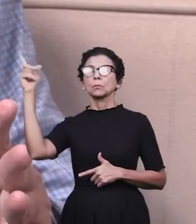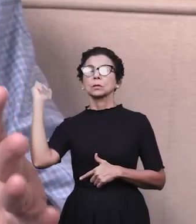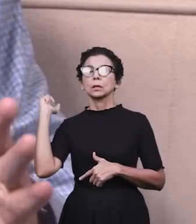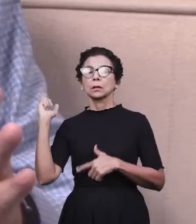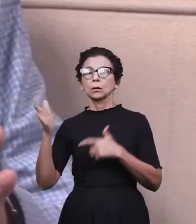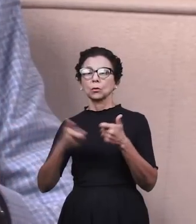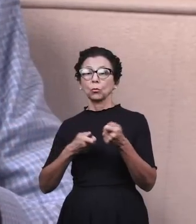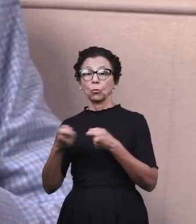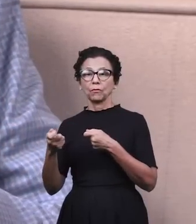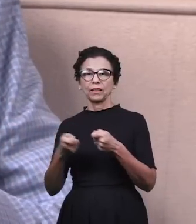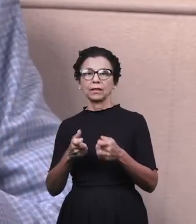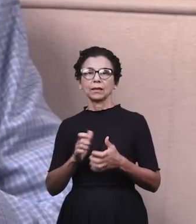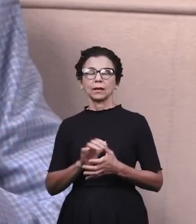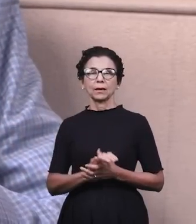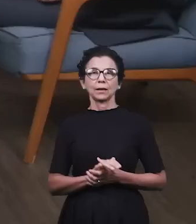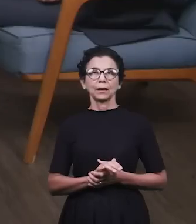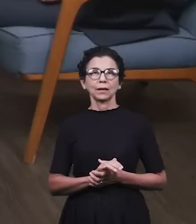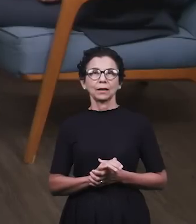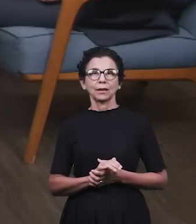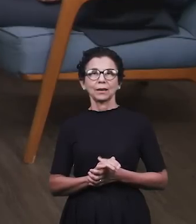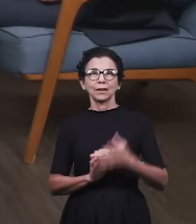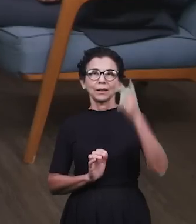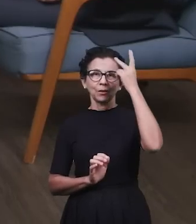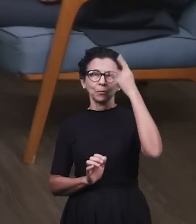ditatorial. Impositivo.